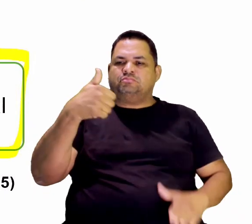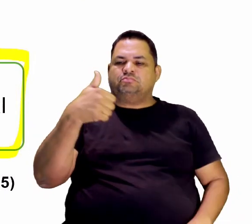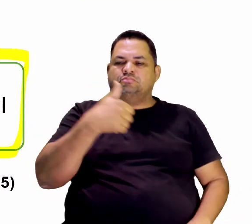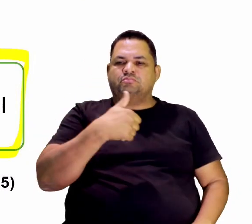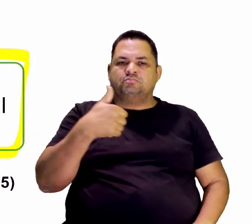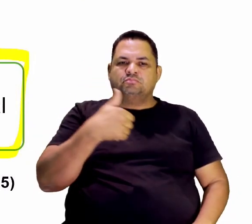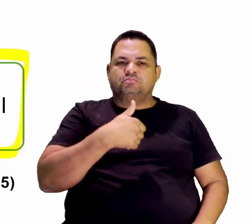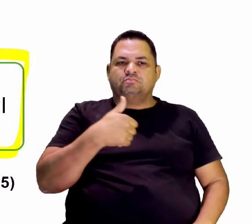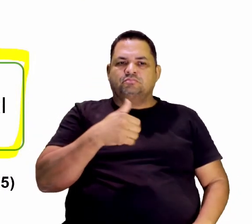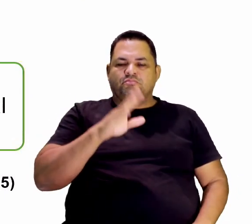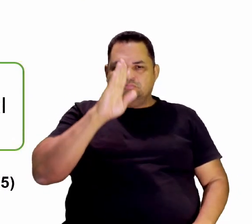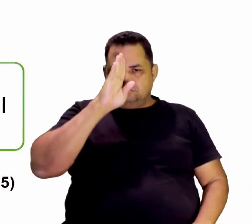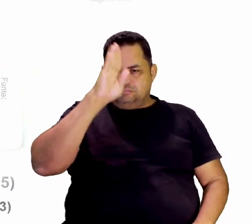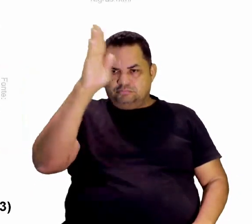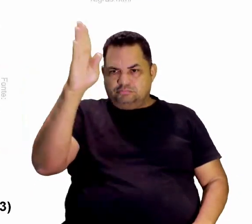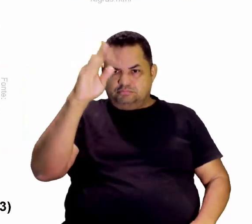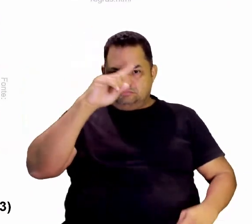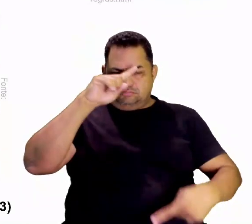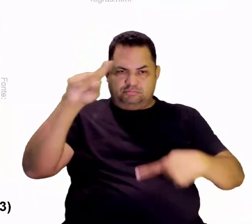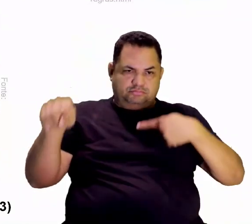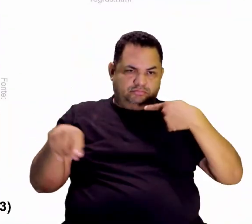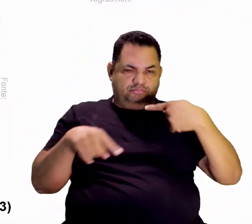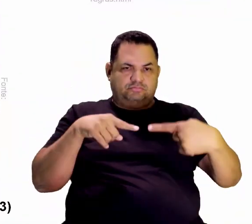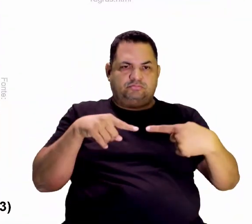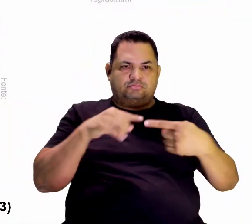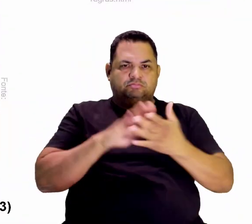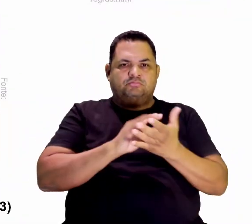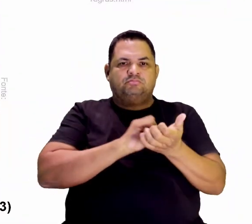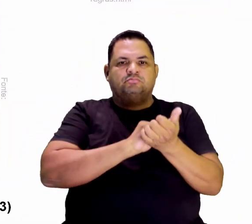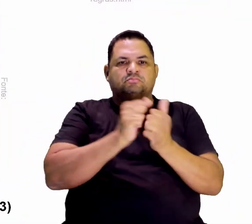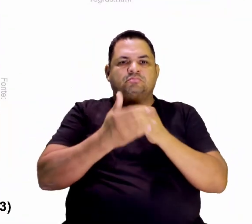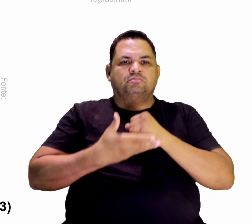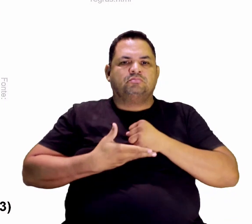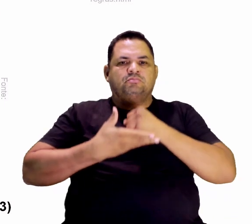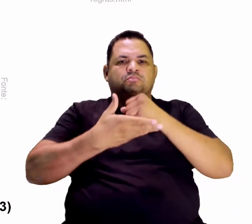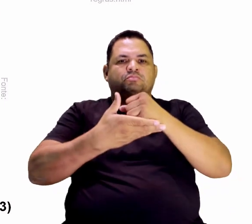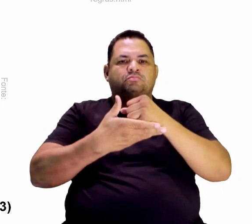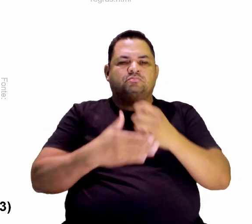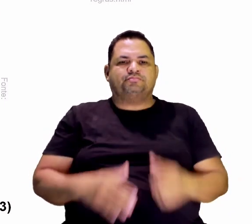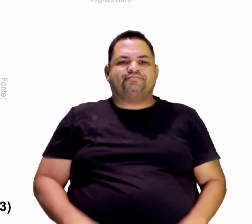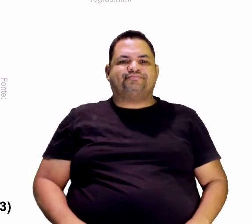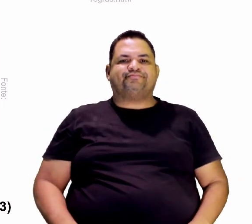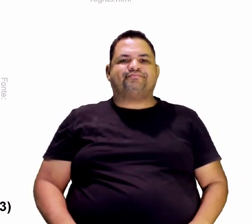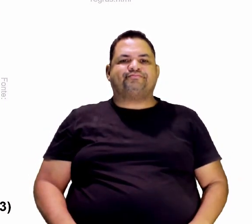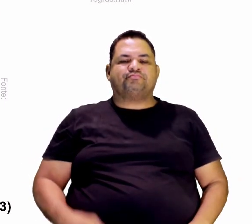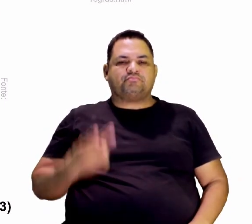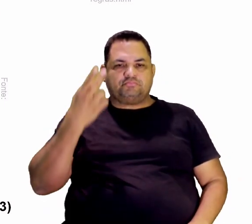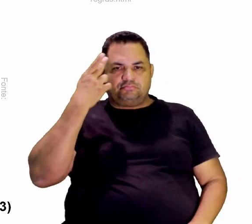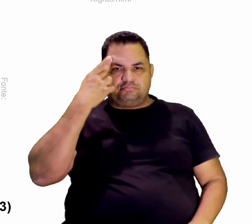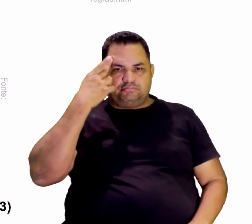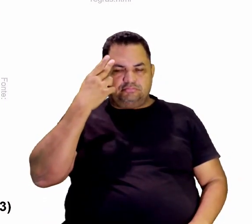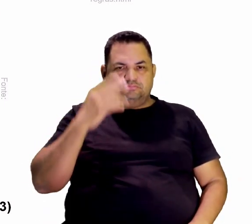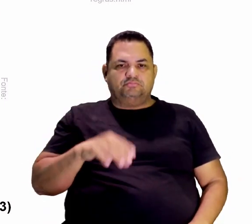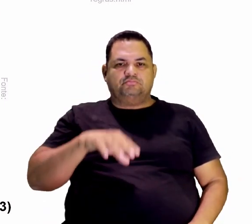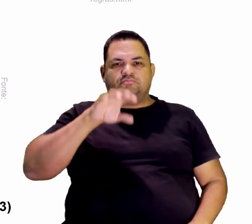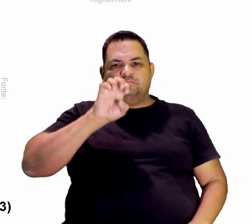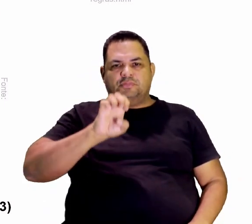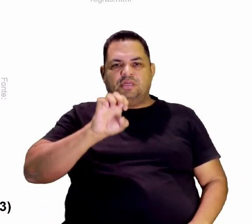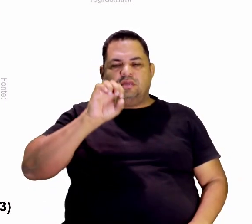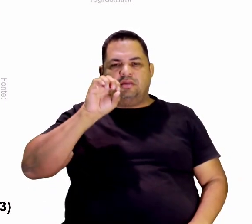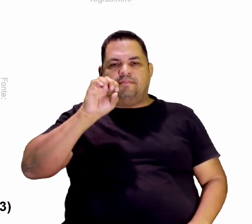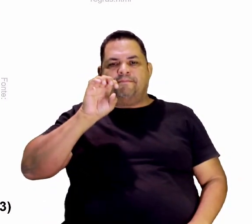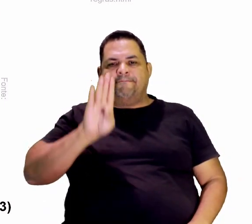que são de participação, que são esportes de rendimento e são esportes também educacional e escolar, que é